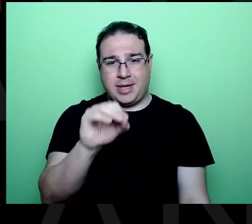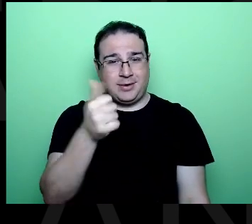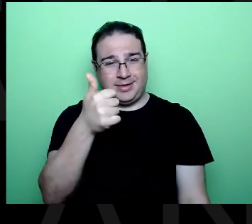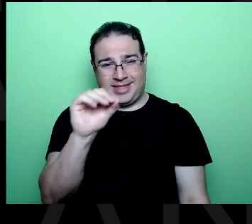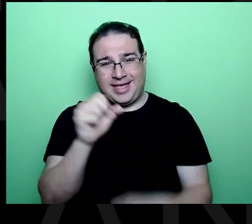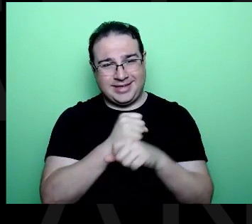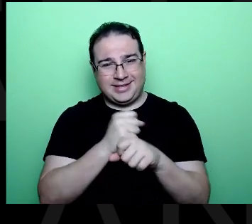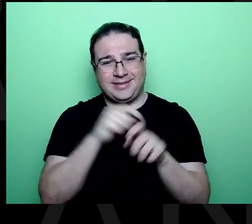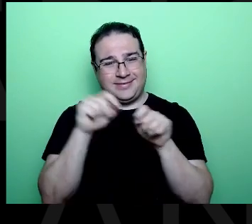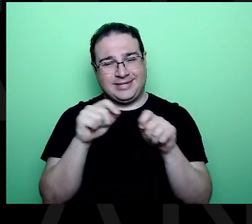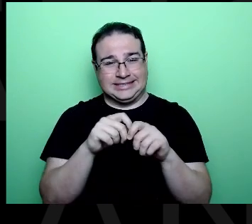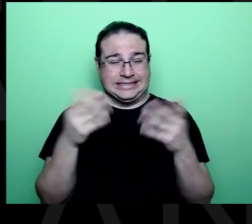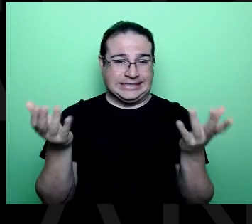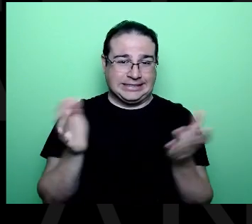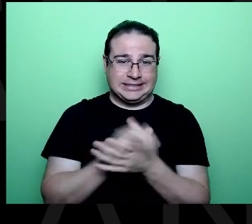anos fazendo.